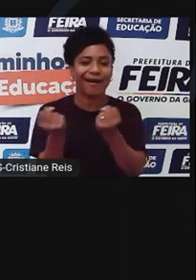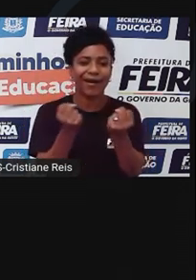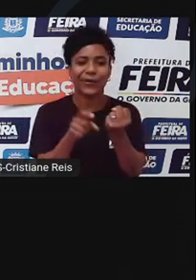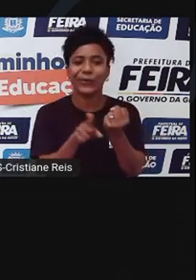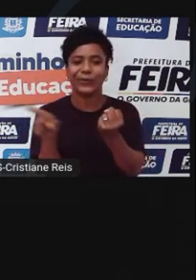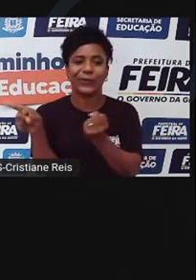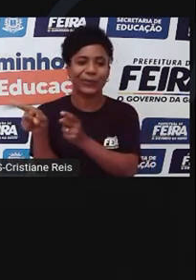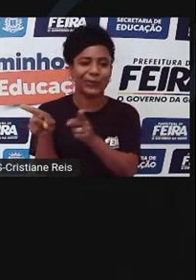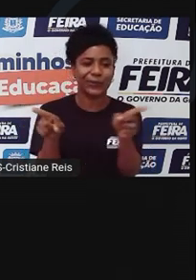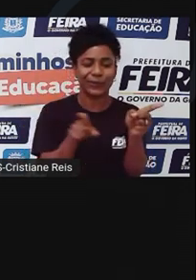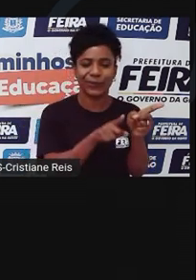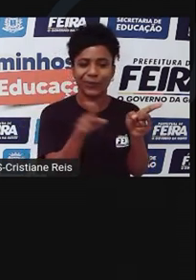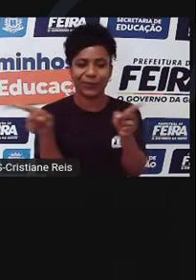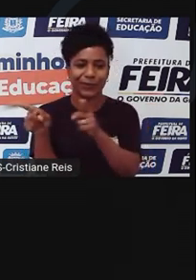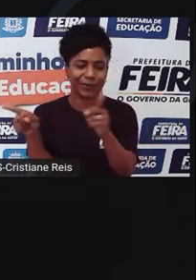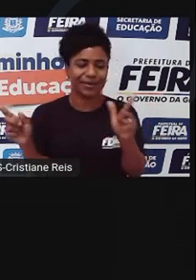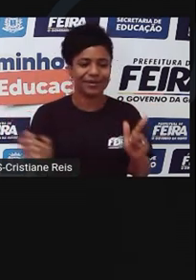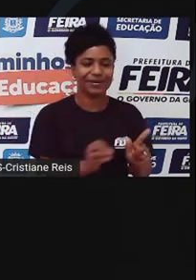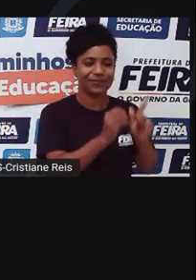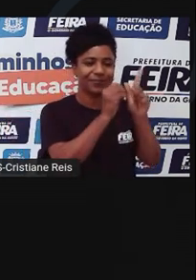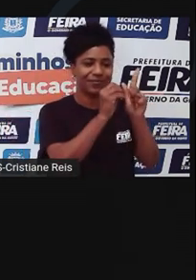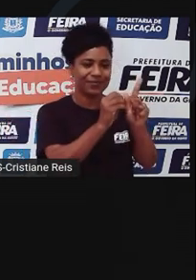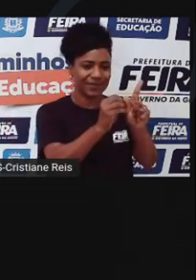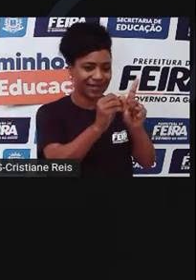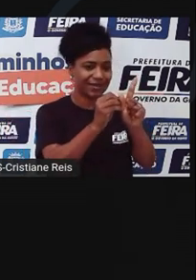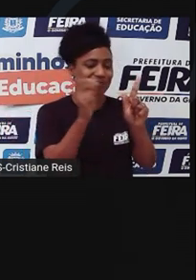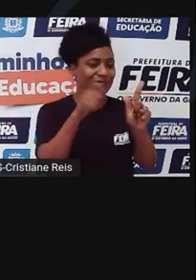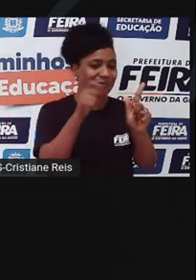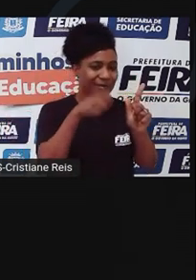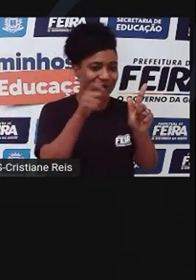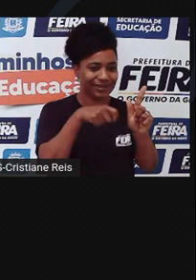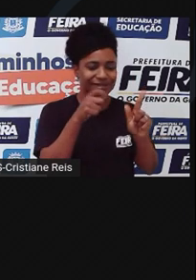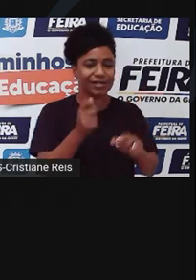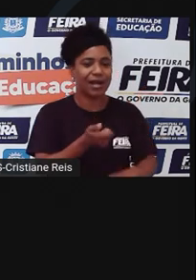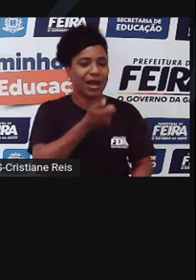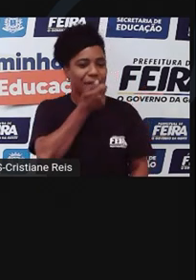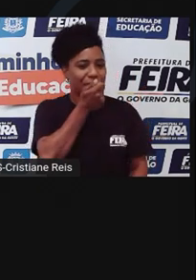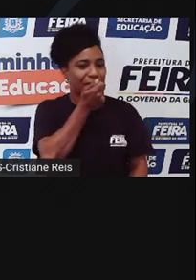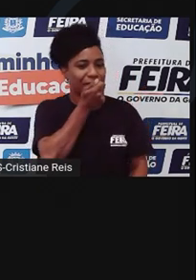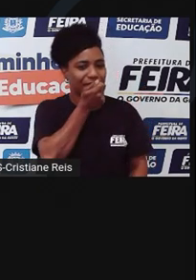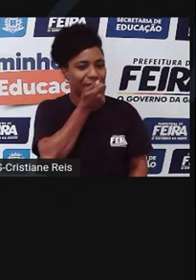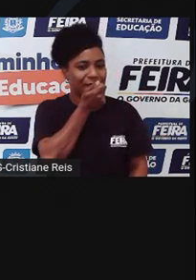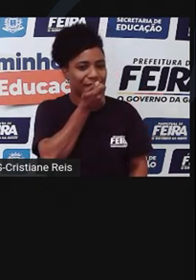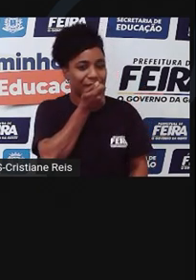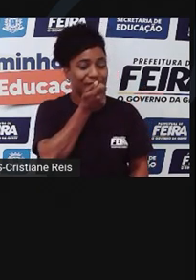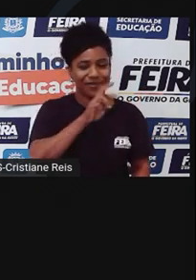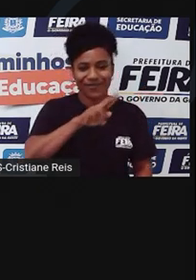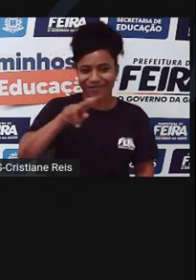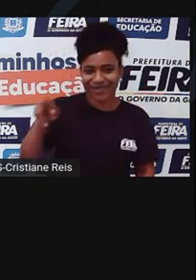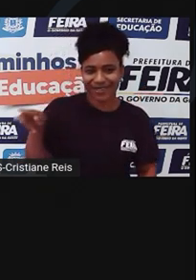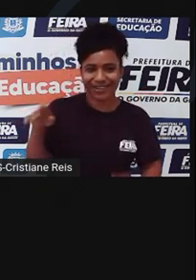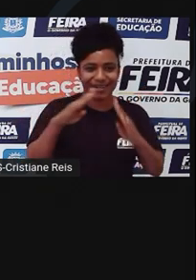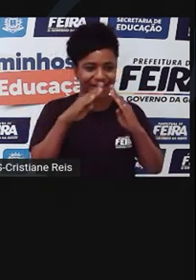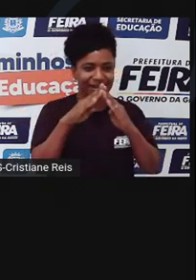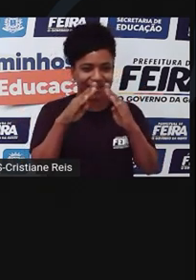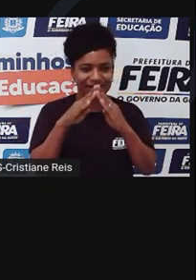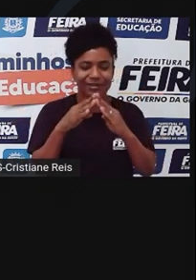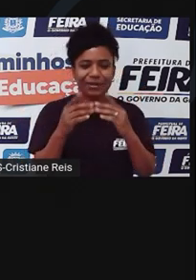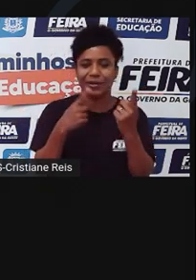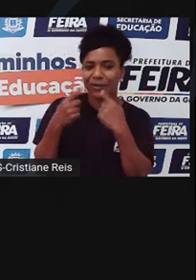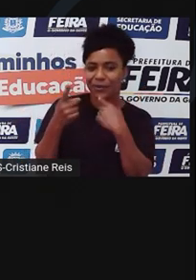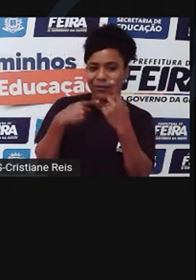da cidade e Alexa que faz com que sua casa fique mais inteligente as chamadas Smart Holmes e que permite